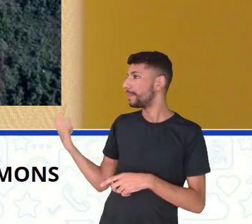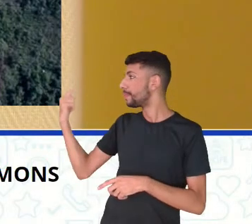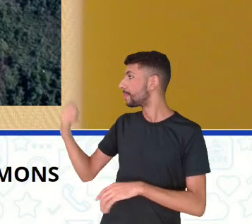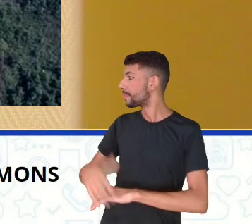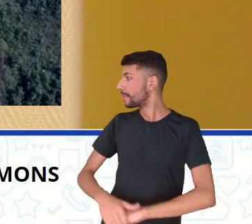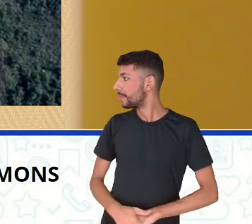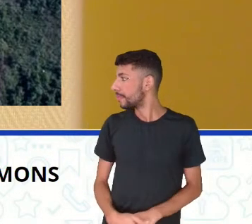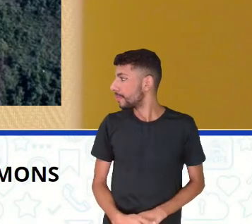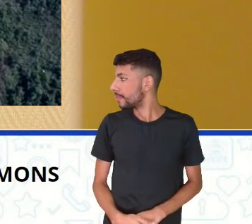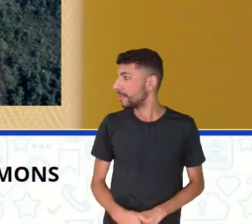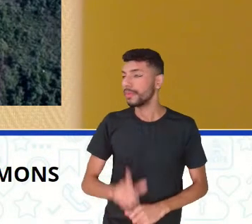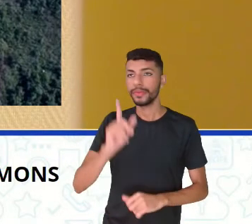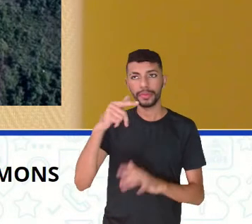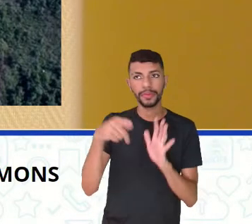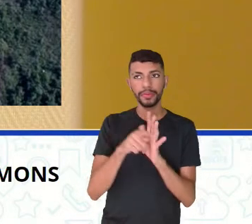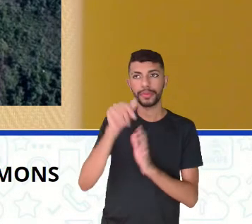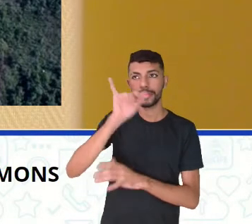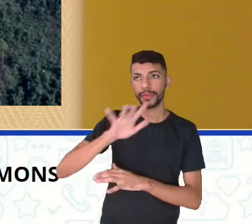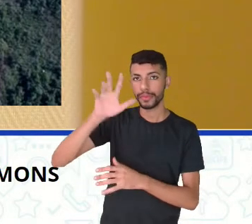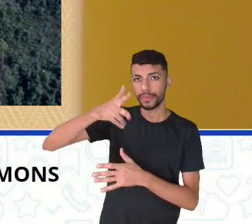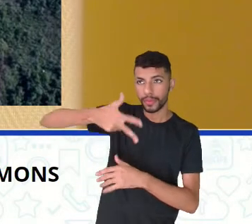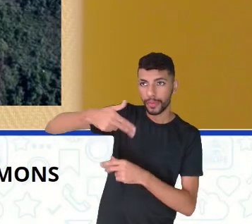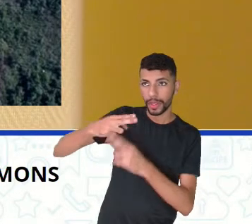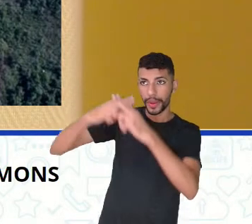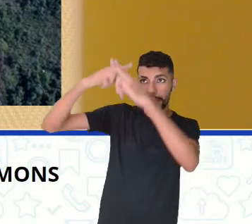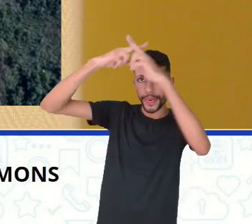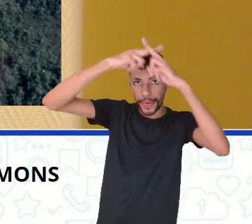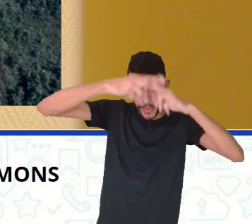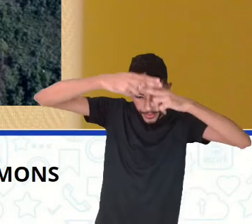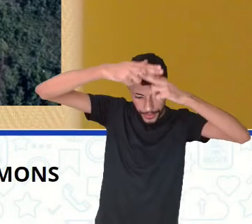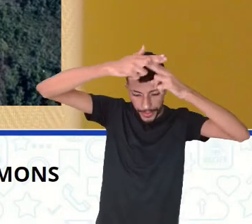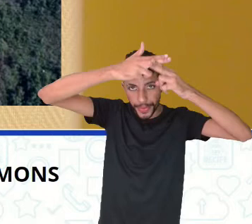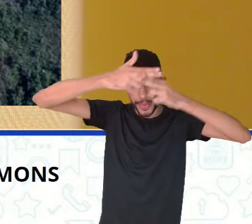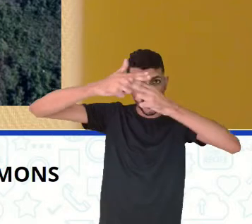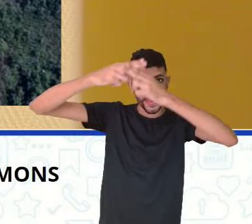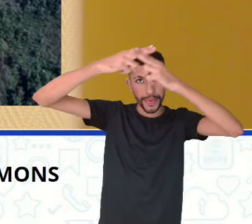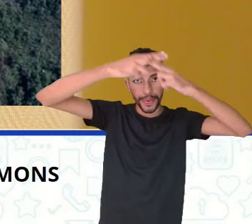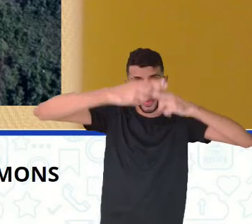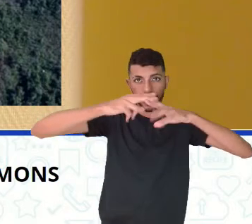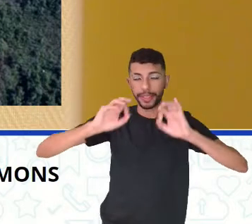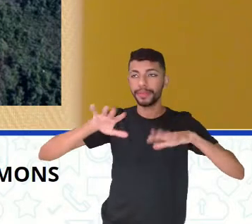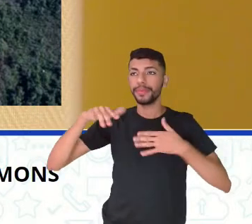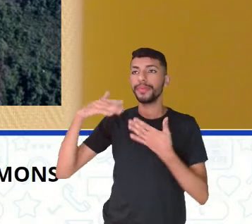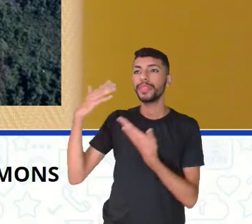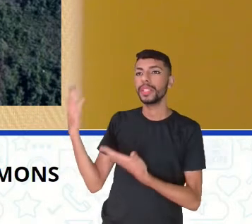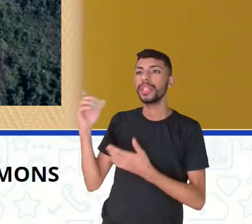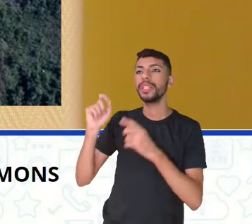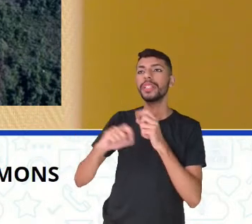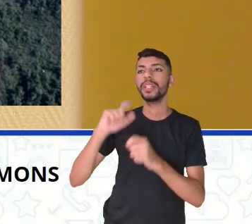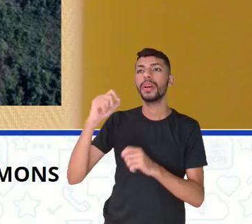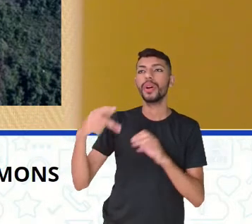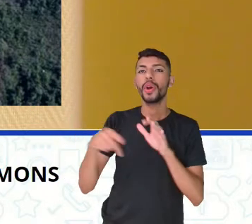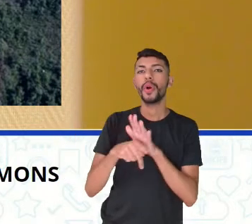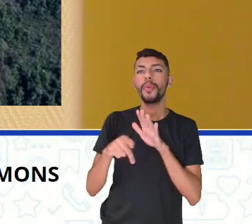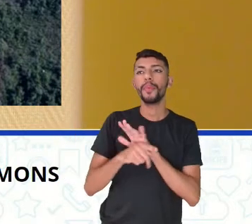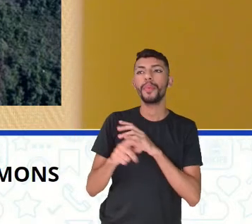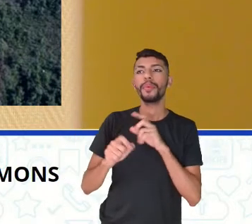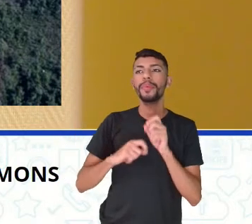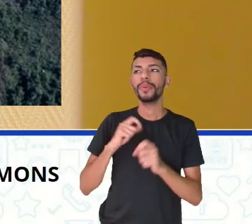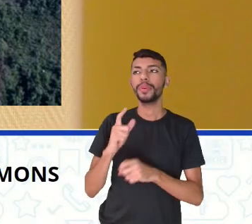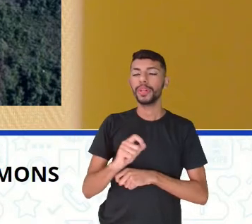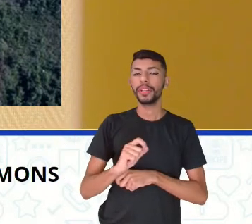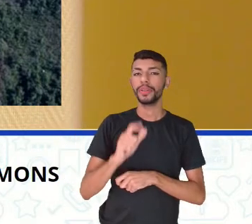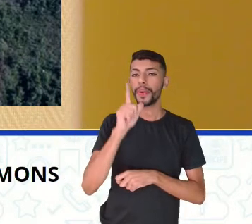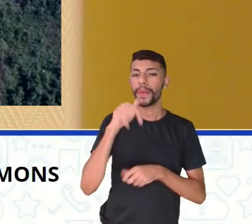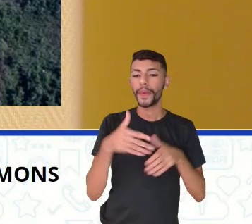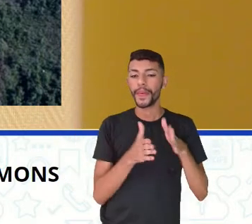né? Agora já uma imagem de satélite, observando aí, esse aí é o famoso Rio Doce, né? Da